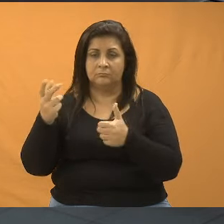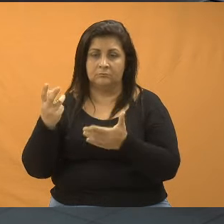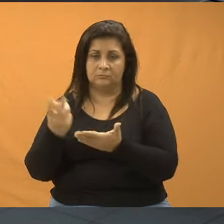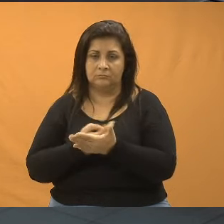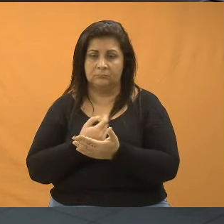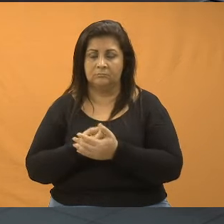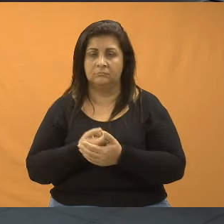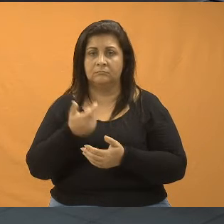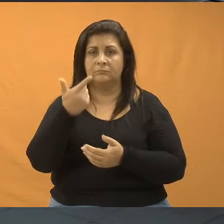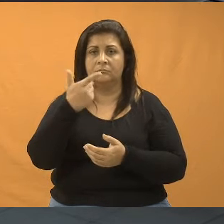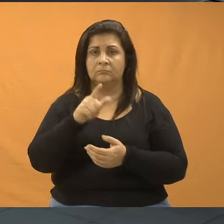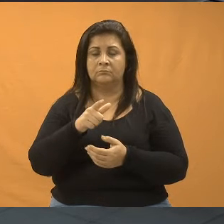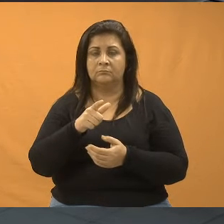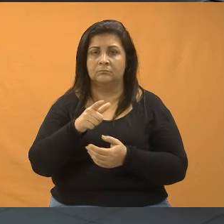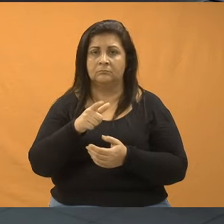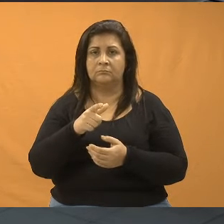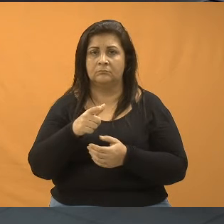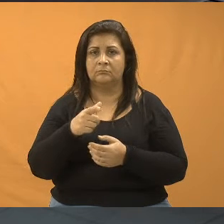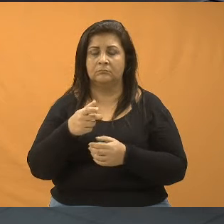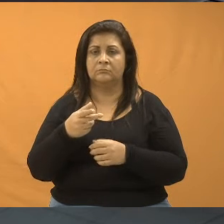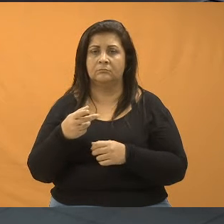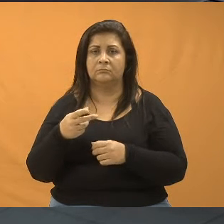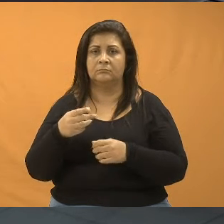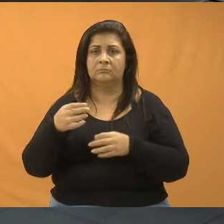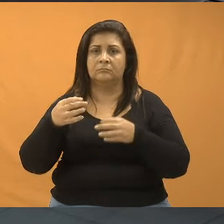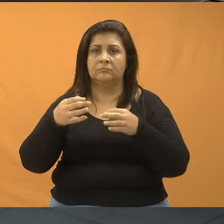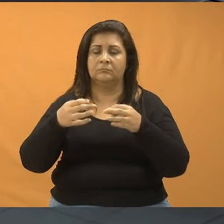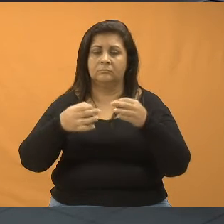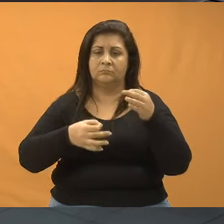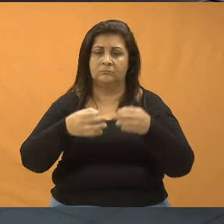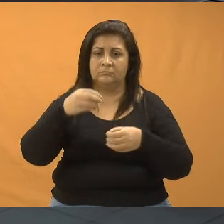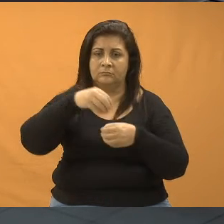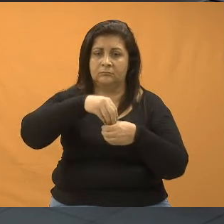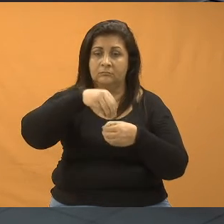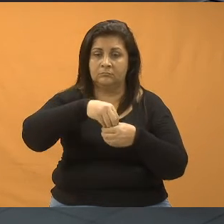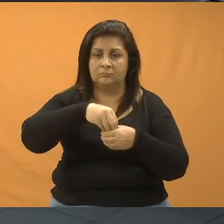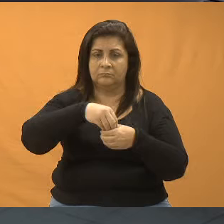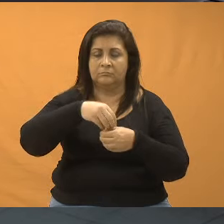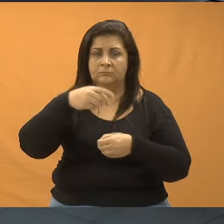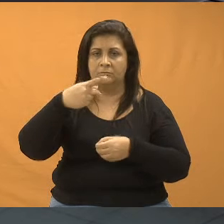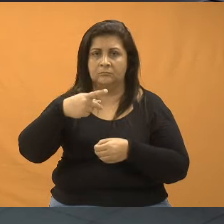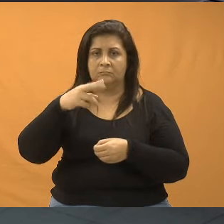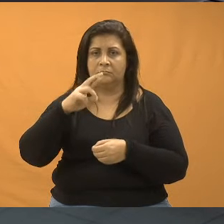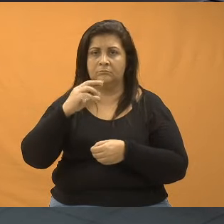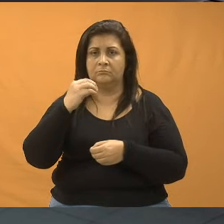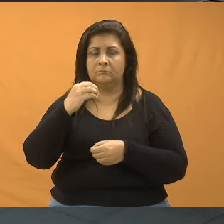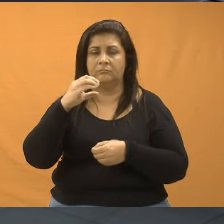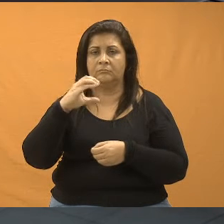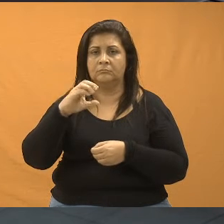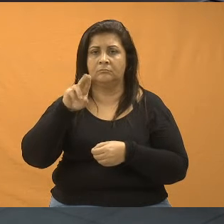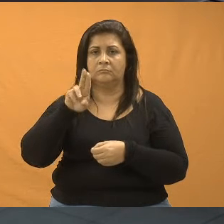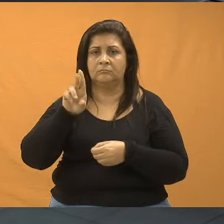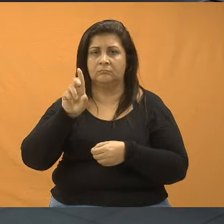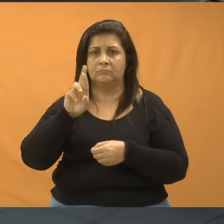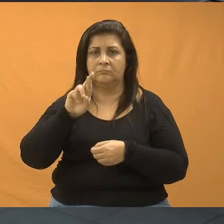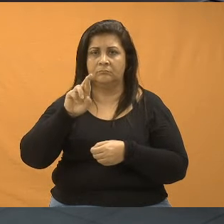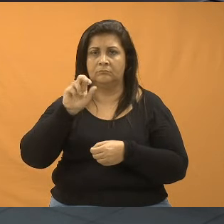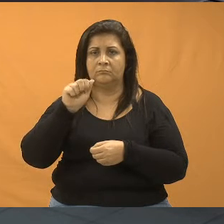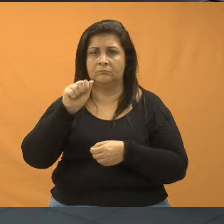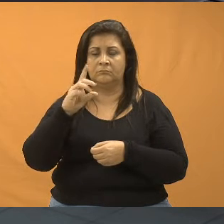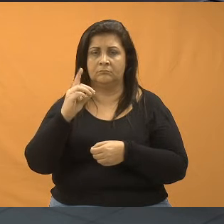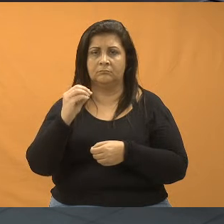a Procuradoria-Geral da União, via trâmite interno, a Procuradoria pode reconhecer via trâmite